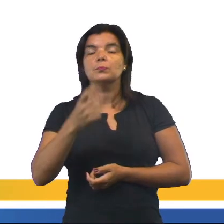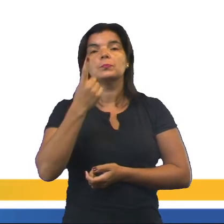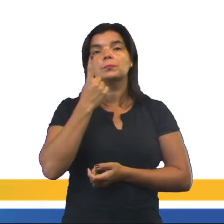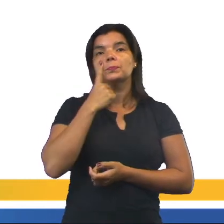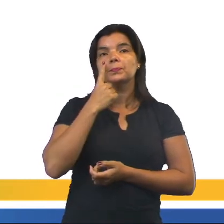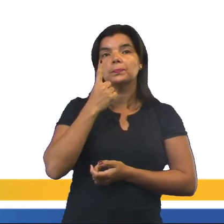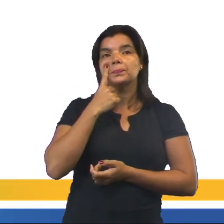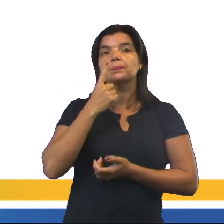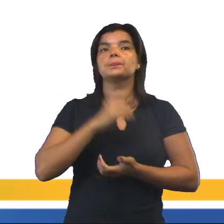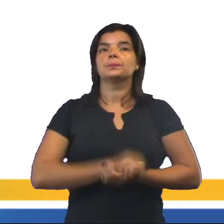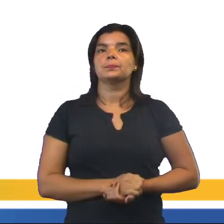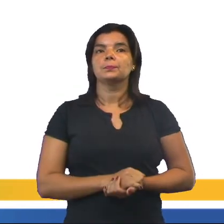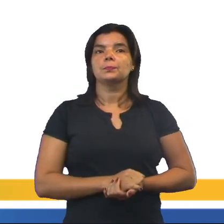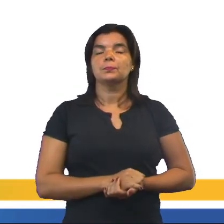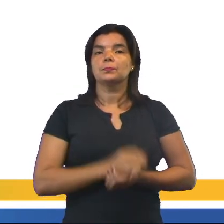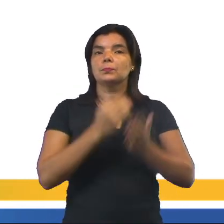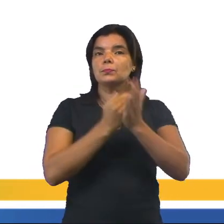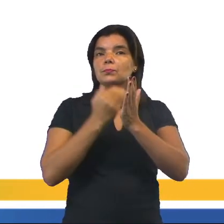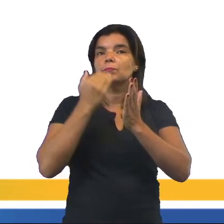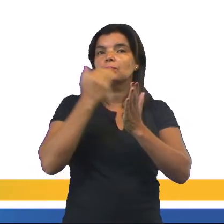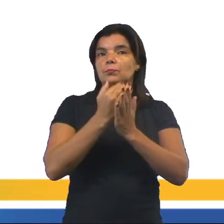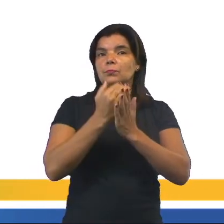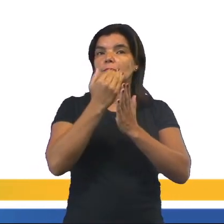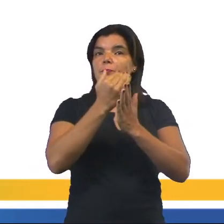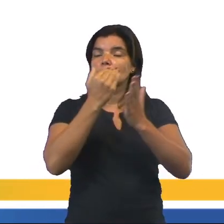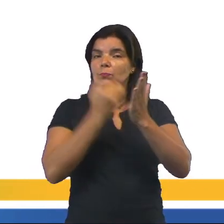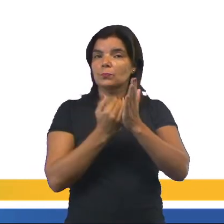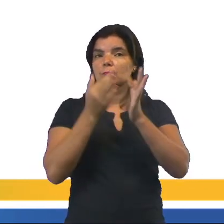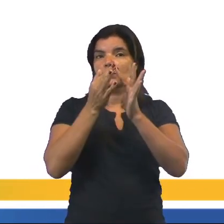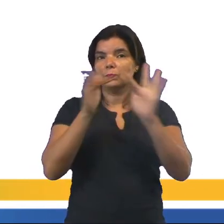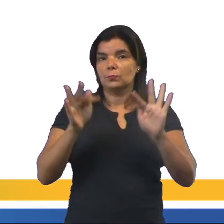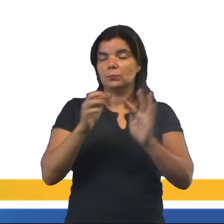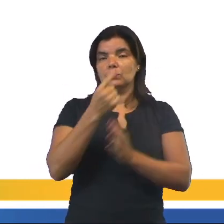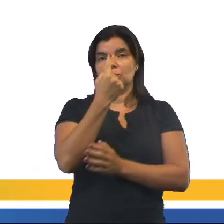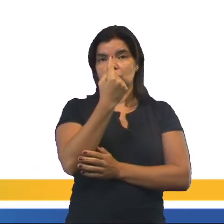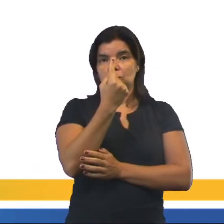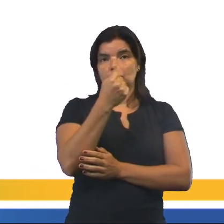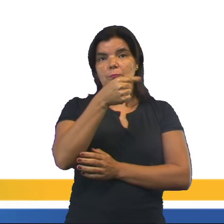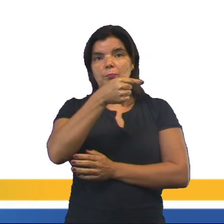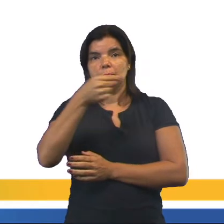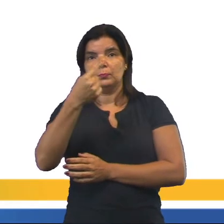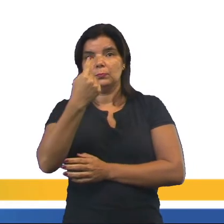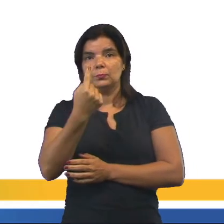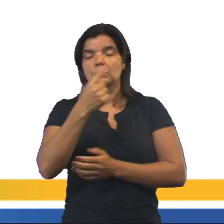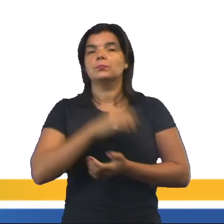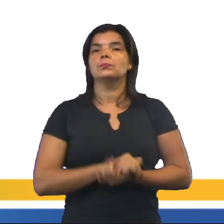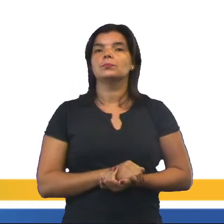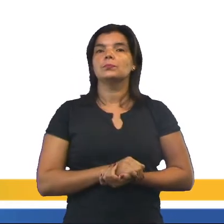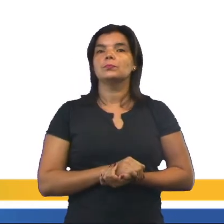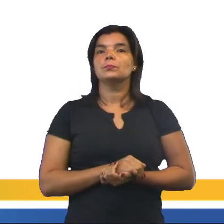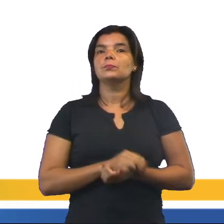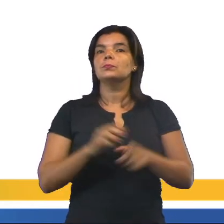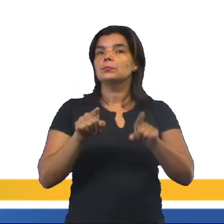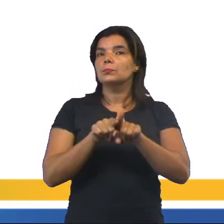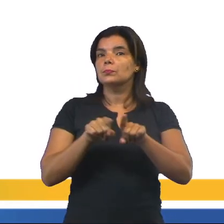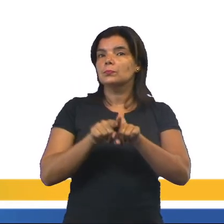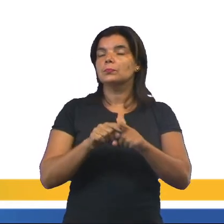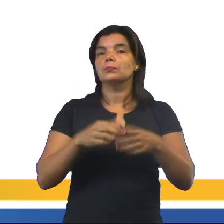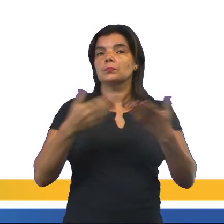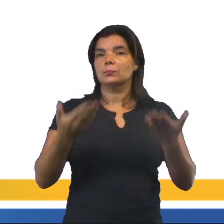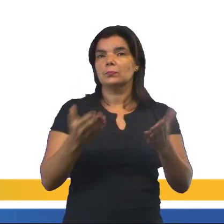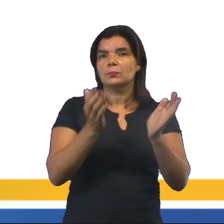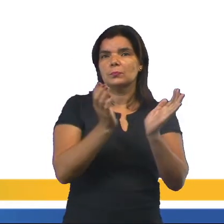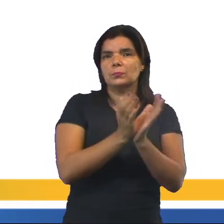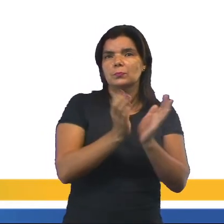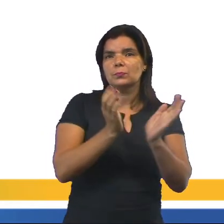que os máximos e mínimos da função são 1 e menos 1,